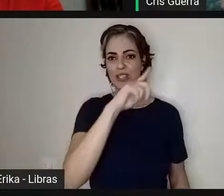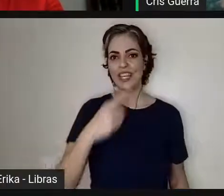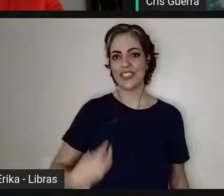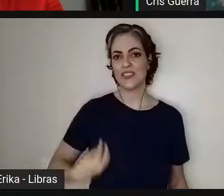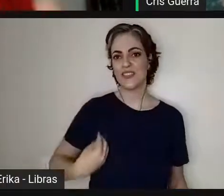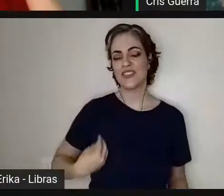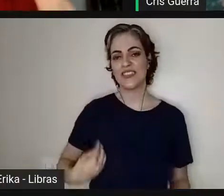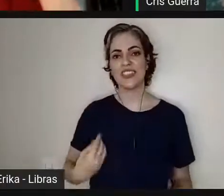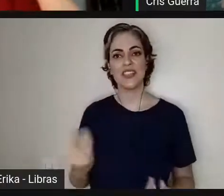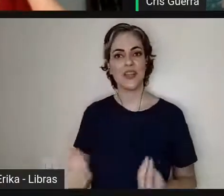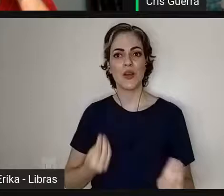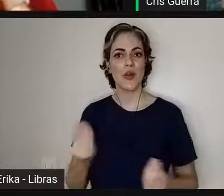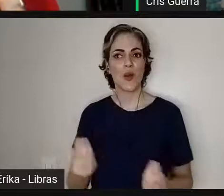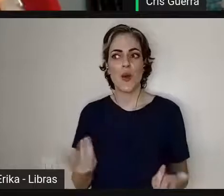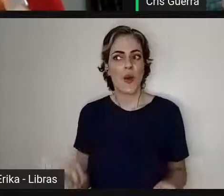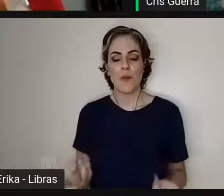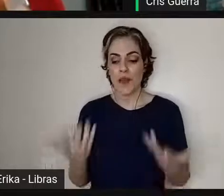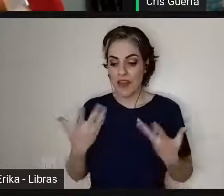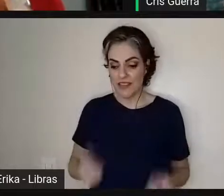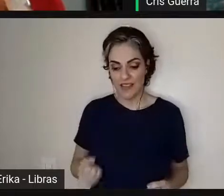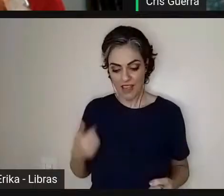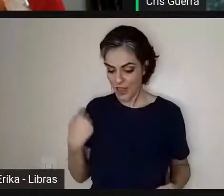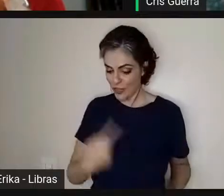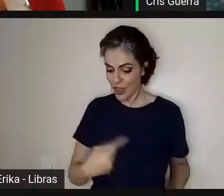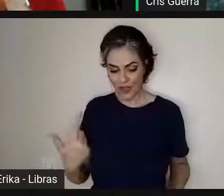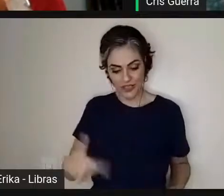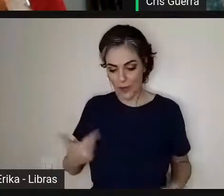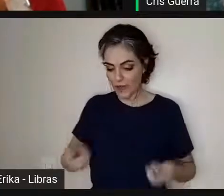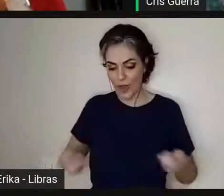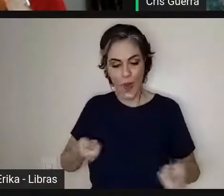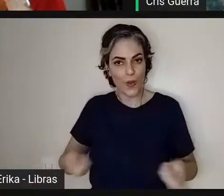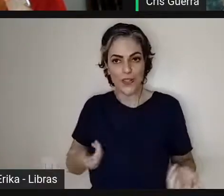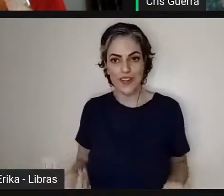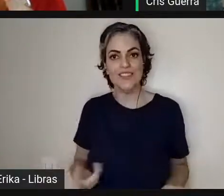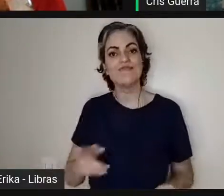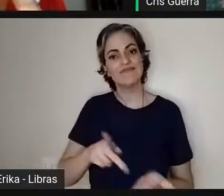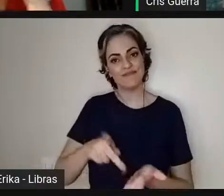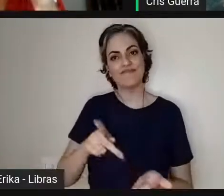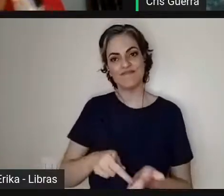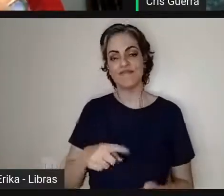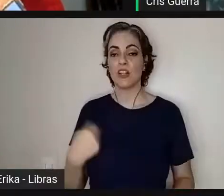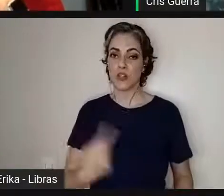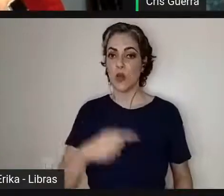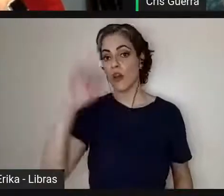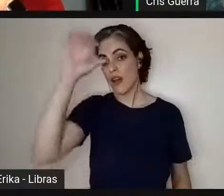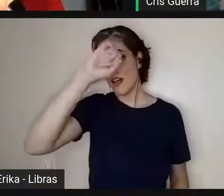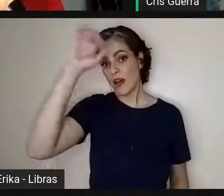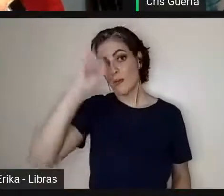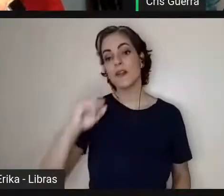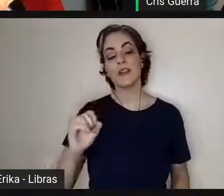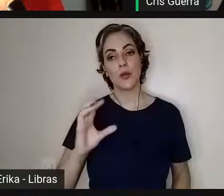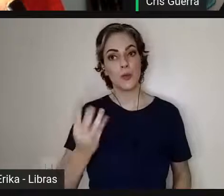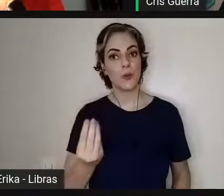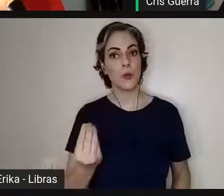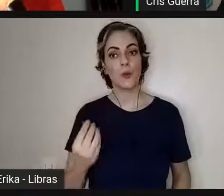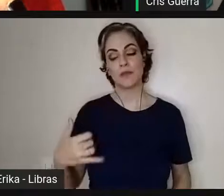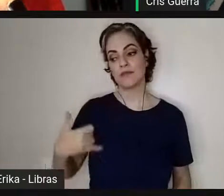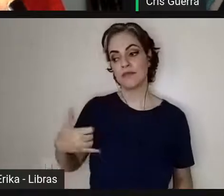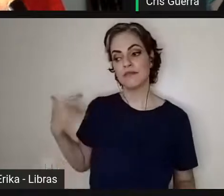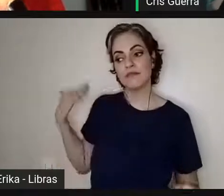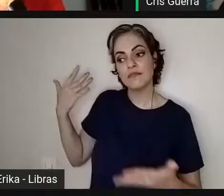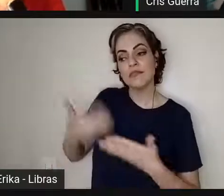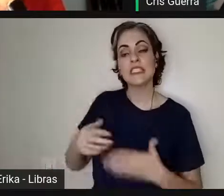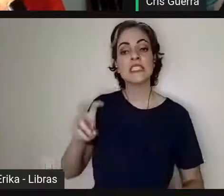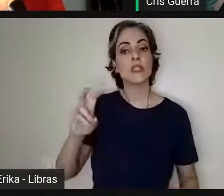De aceitar que não temos controle sobre a vida. E acho que esse foi um aprendizado com a minha vida nesses 50 anos, que em